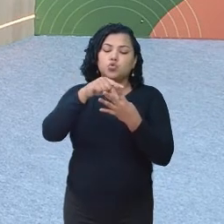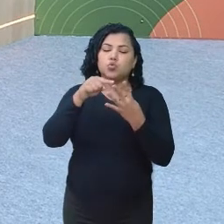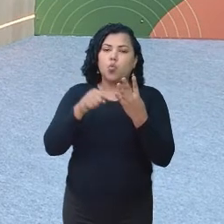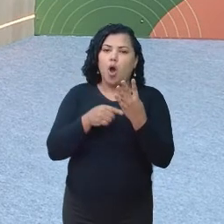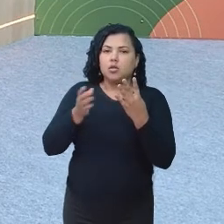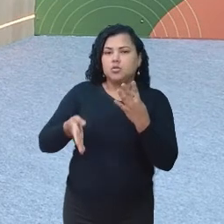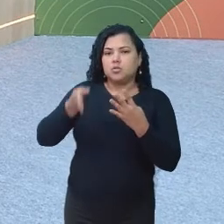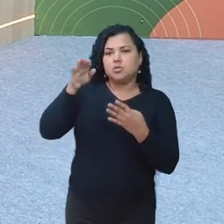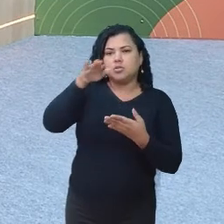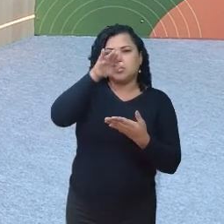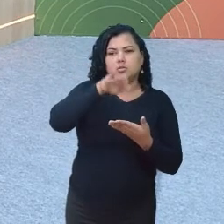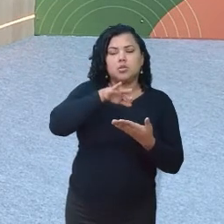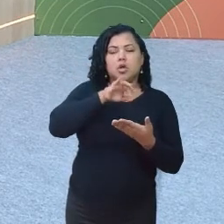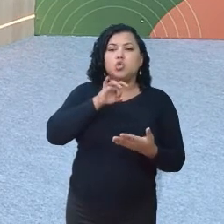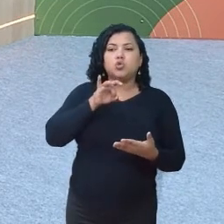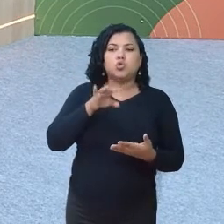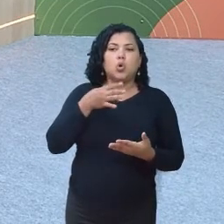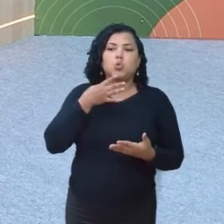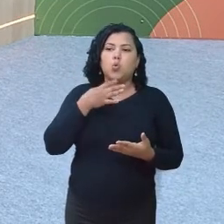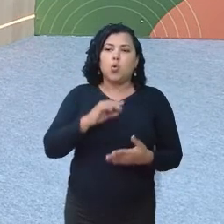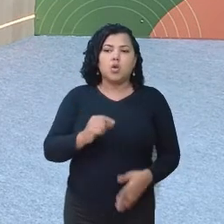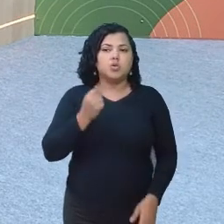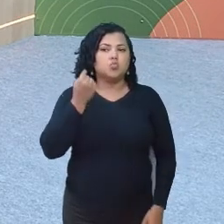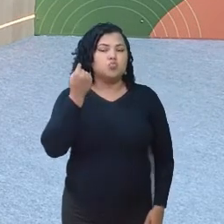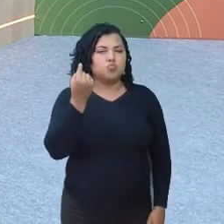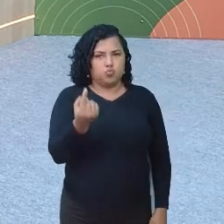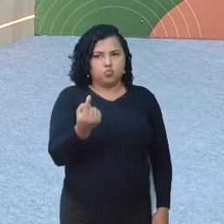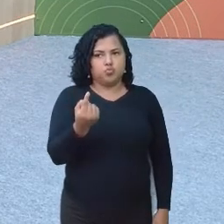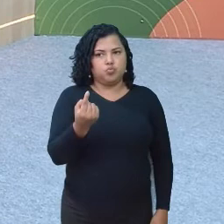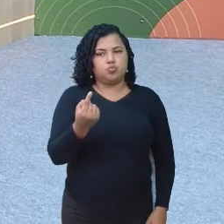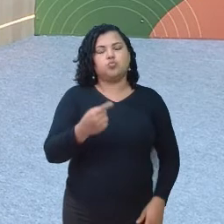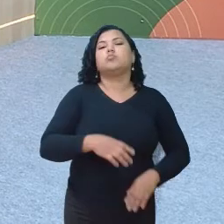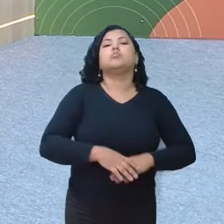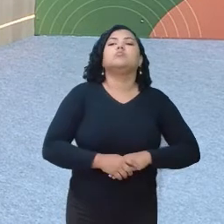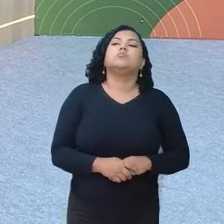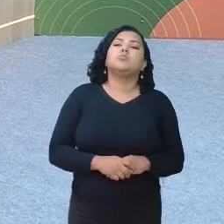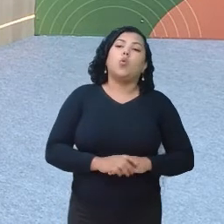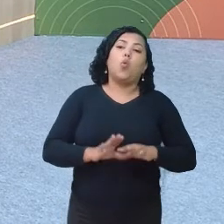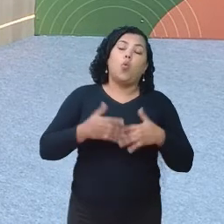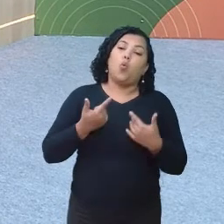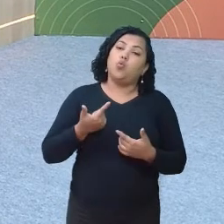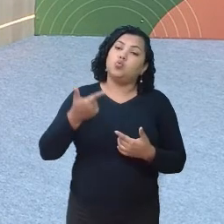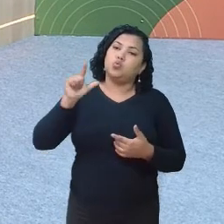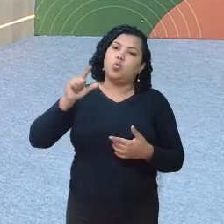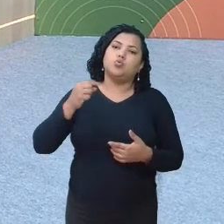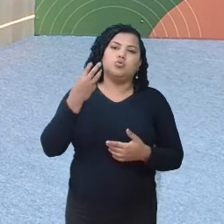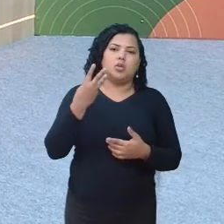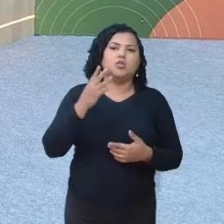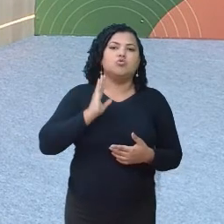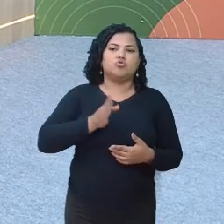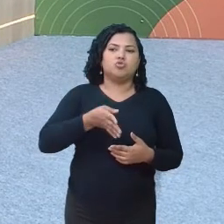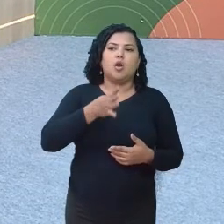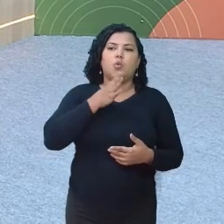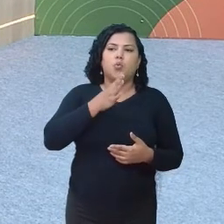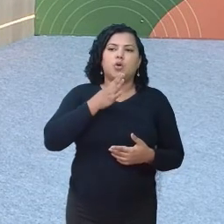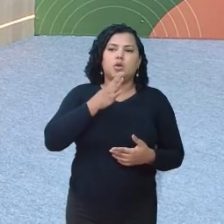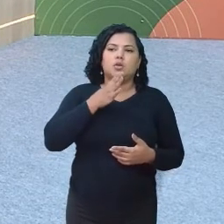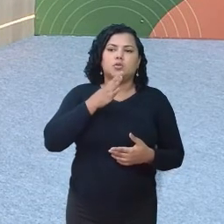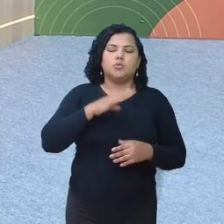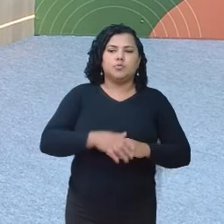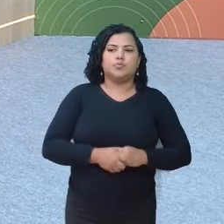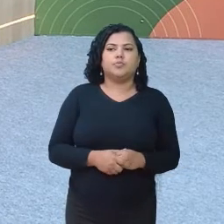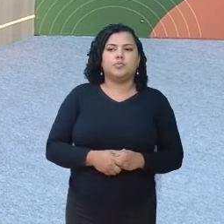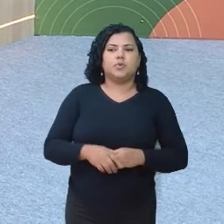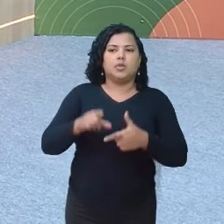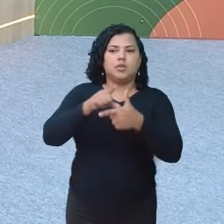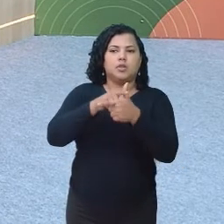só desconheço um, que é esse aqui representado pela letra Y. Os outros 3 ângulos eu conheço a medida,